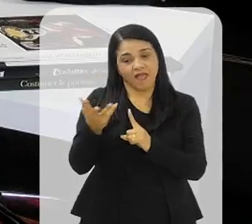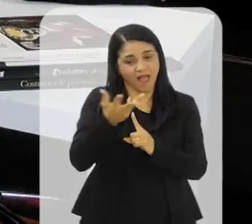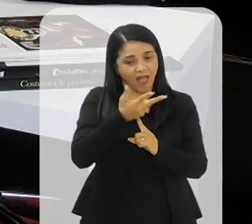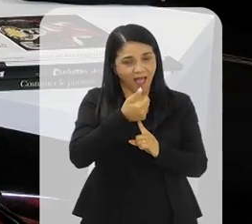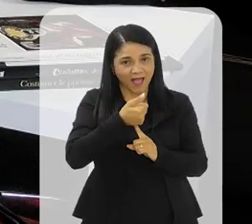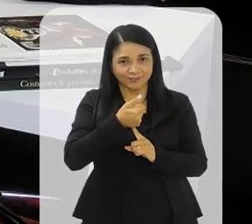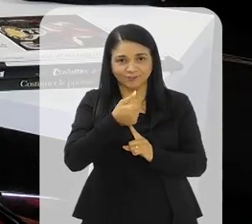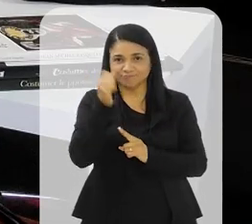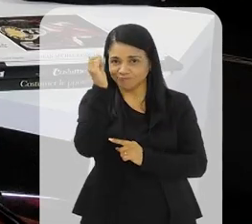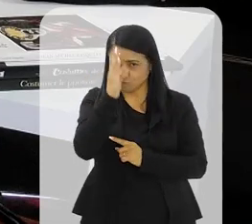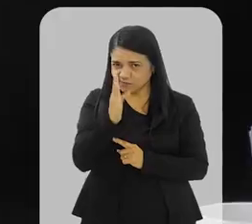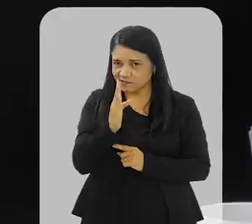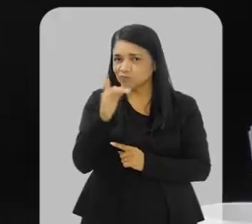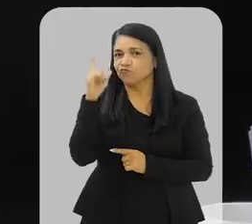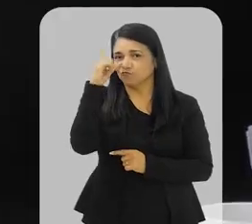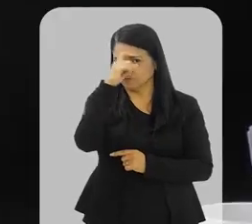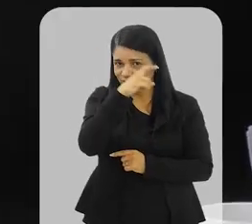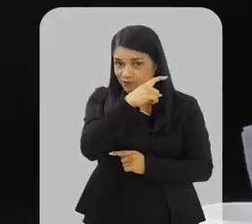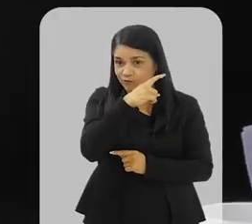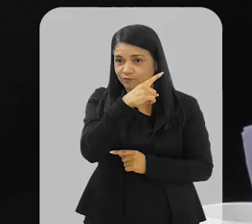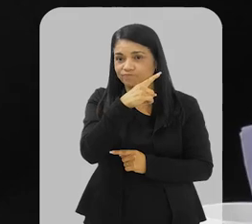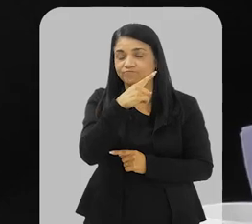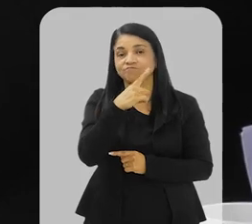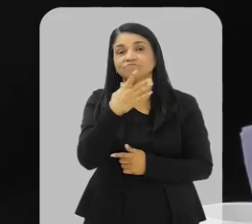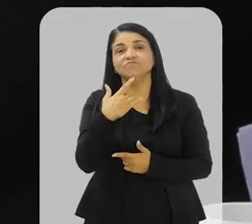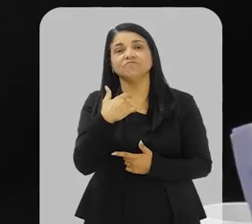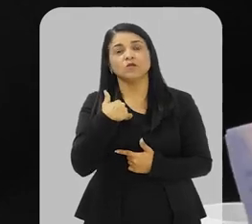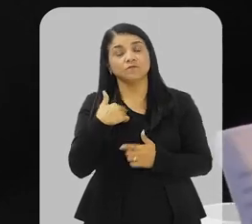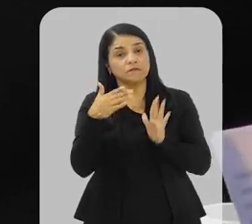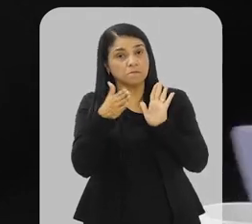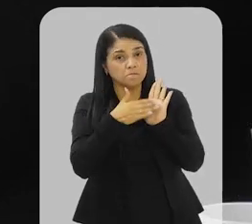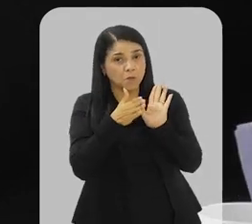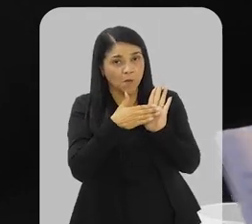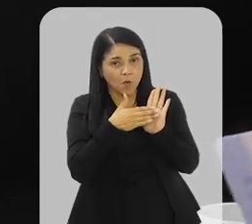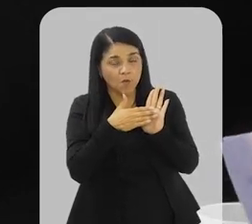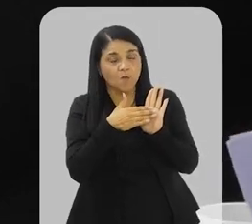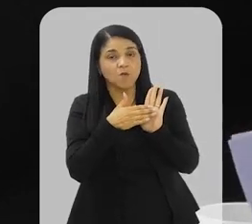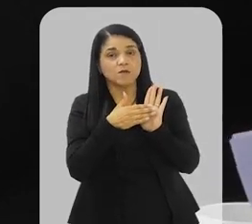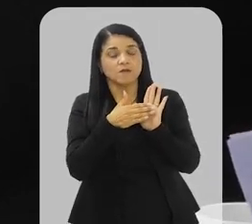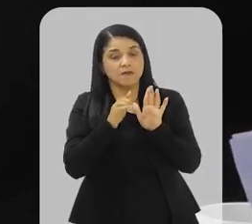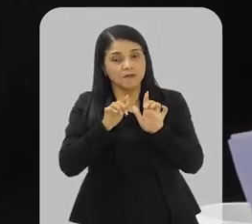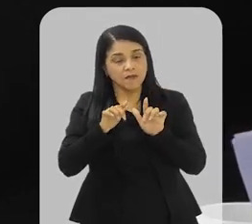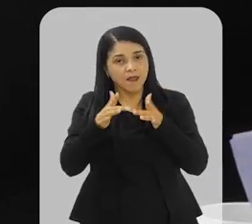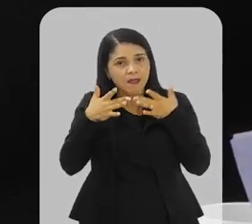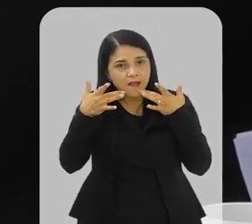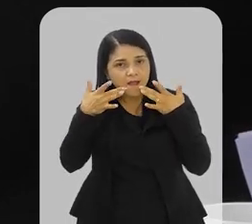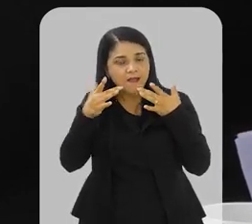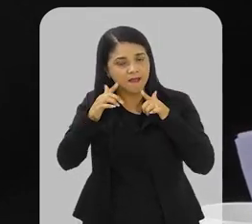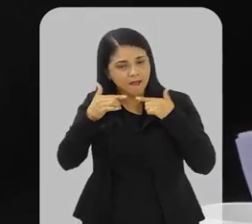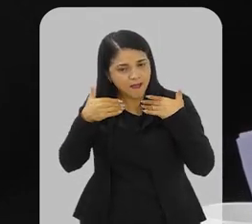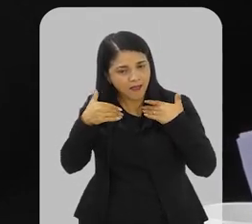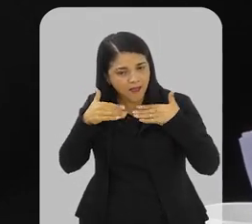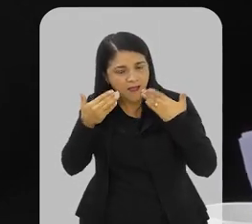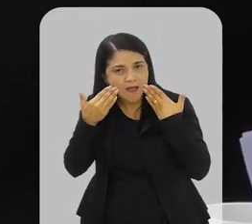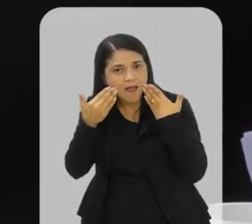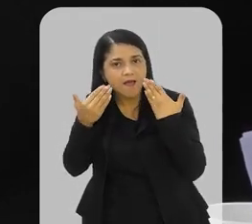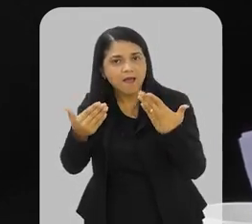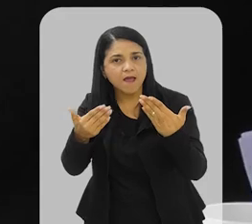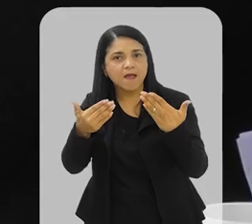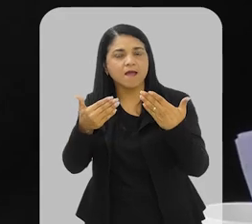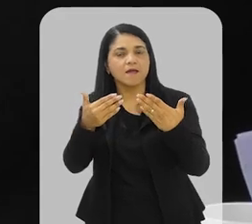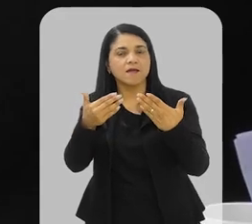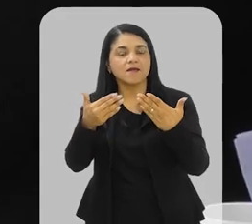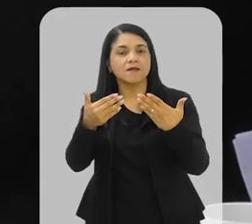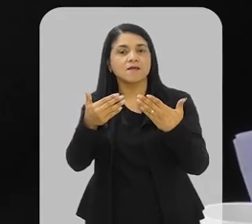a viver de arte no nosso país é muito muito difícil e quando você se se propõe a viver de atuar de de